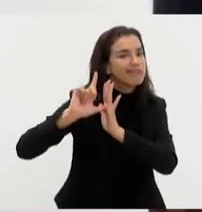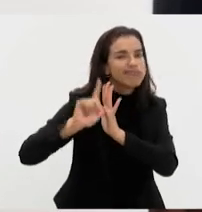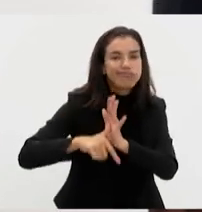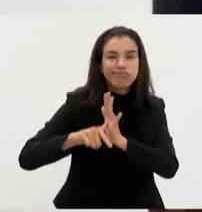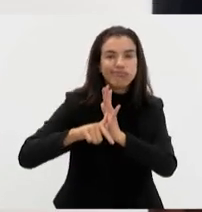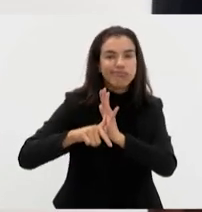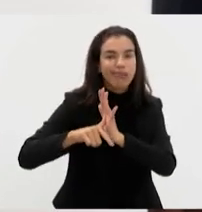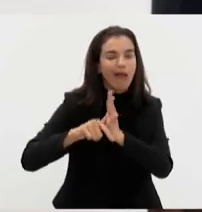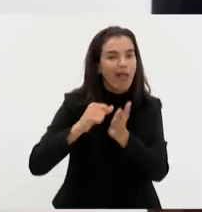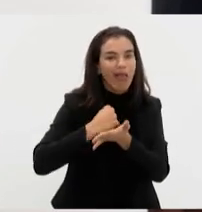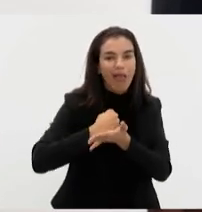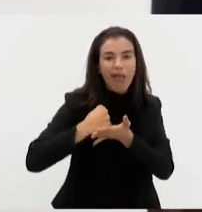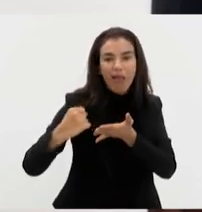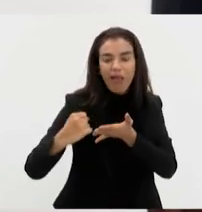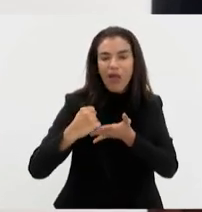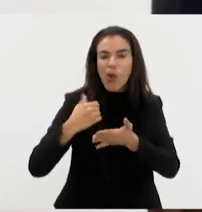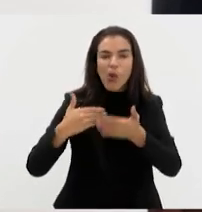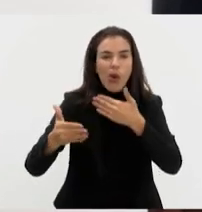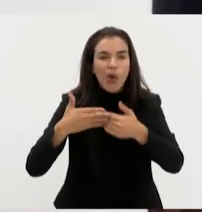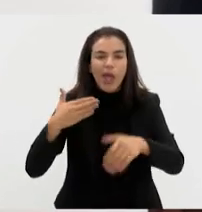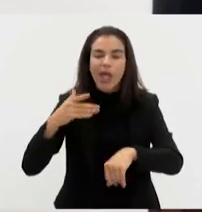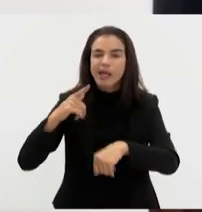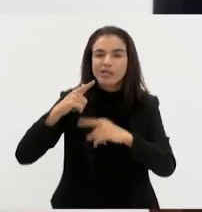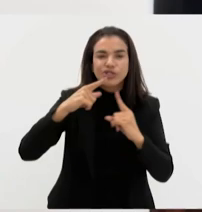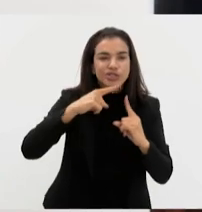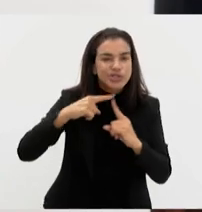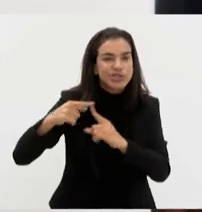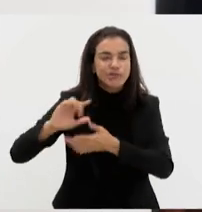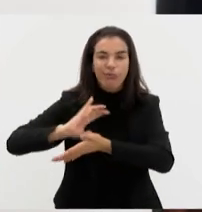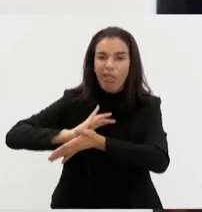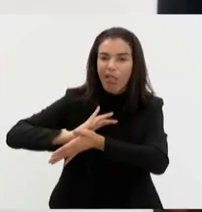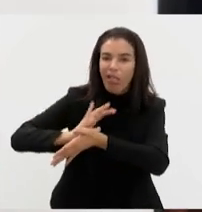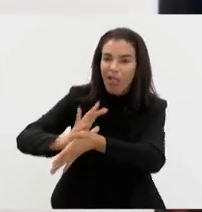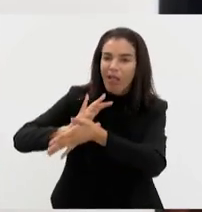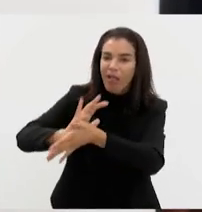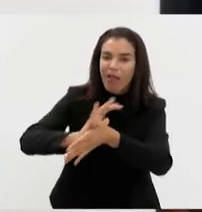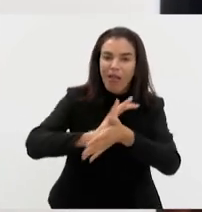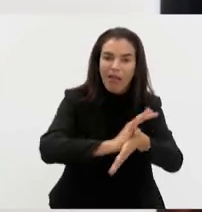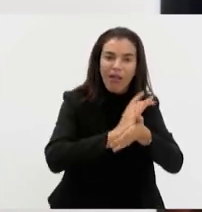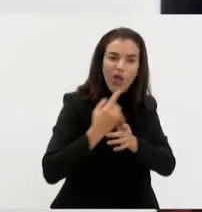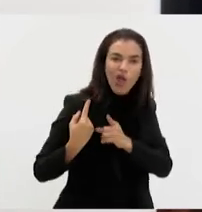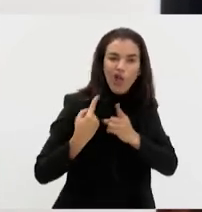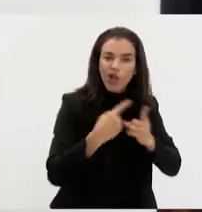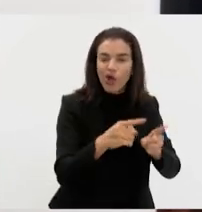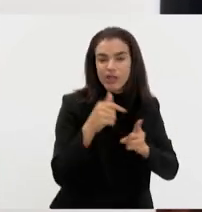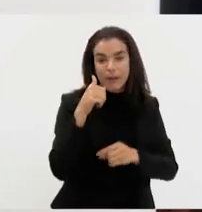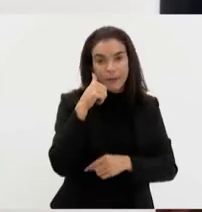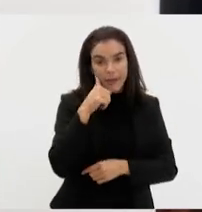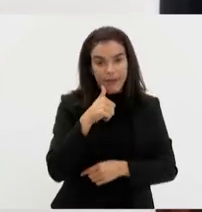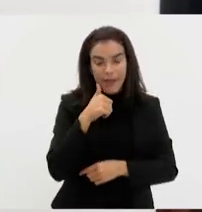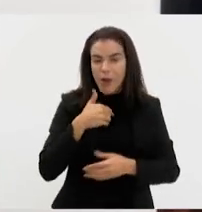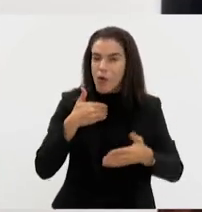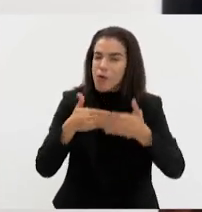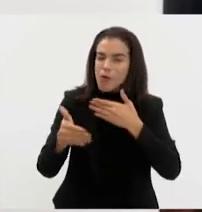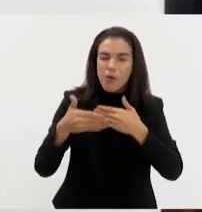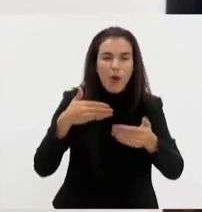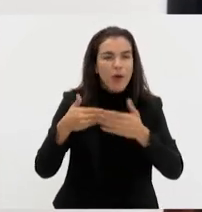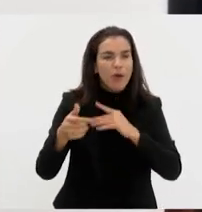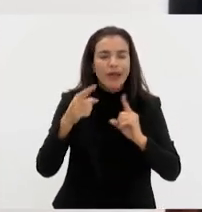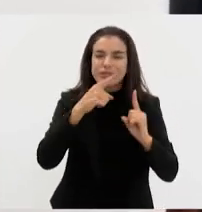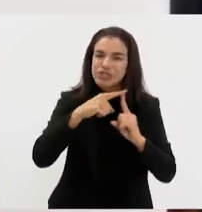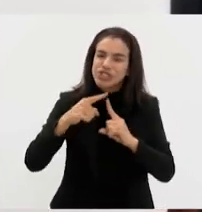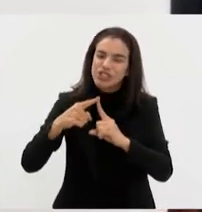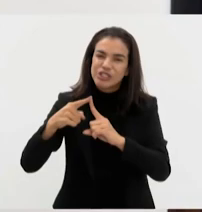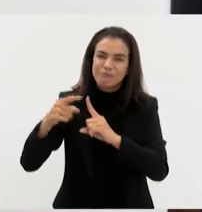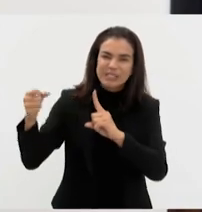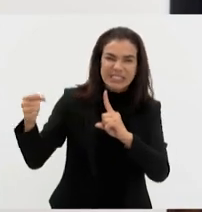onde qualquer tipo de discriminação seja feita à mulher. Qualquer tipo de agressão deve